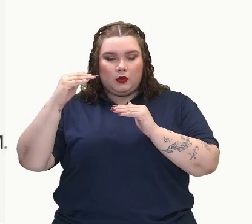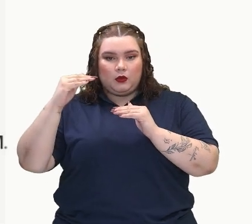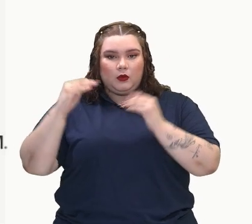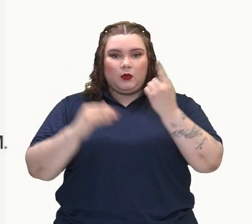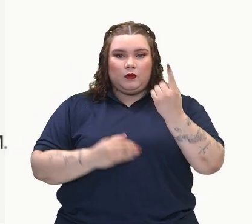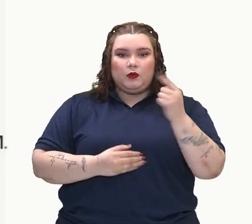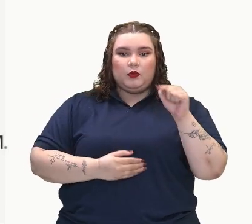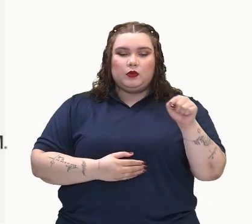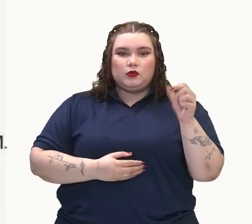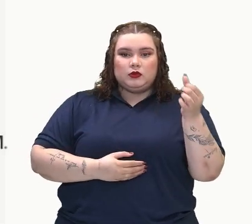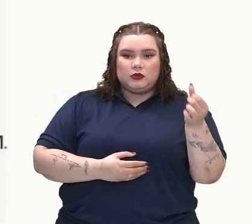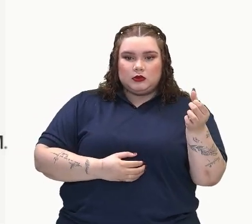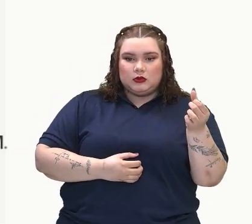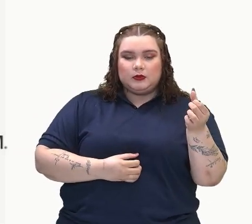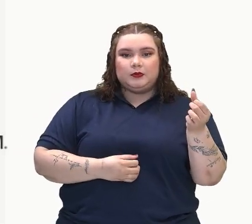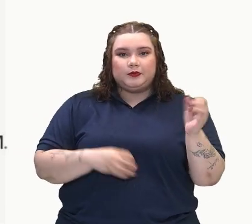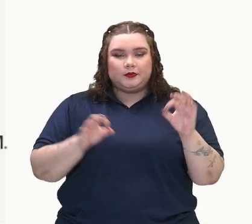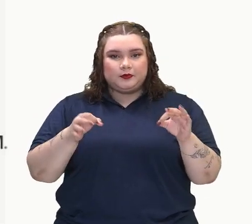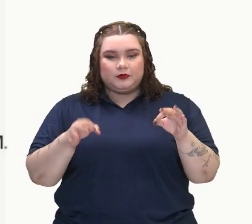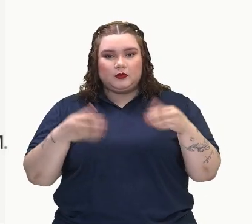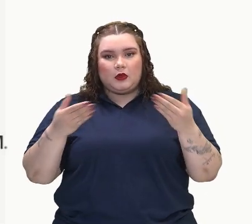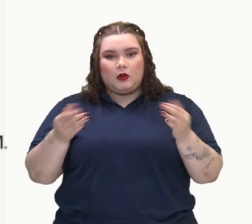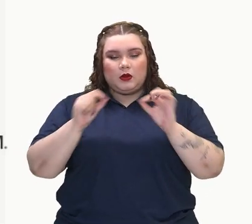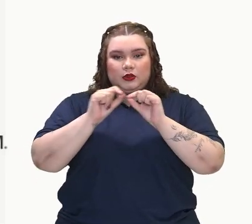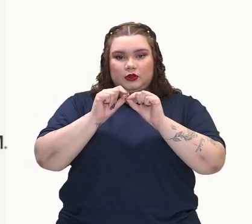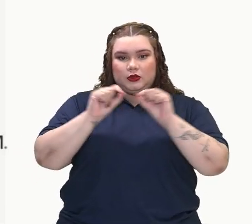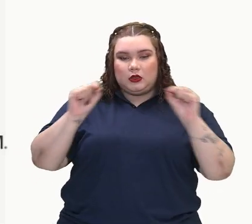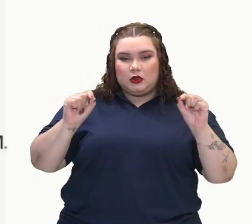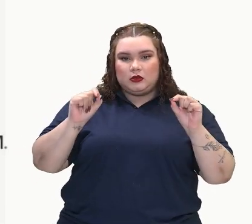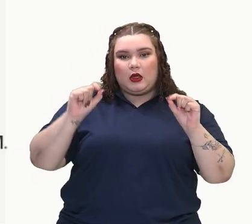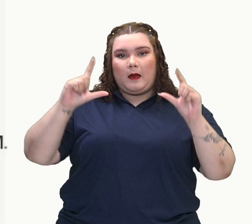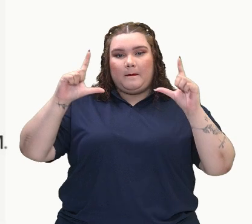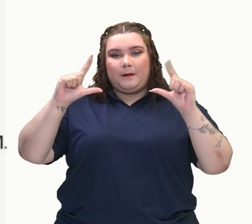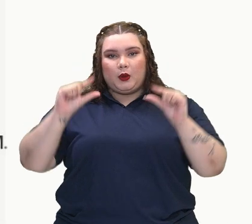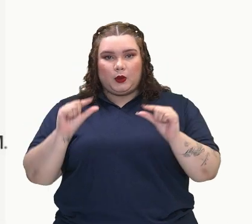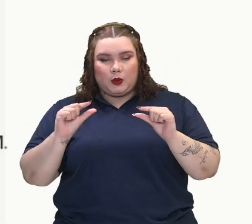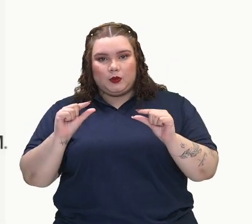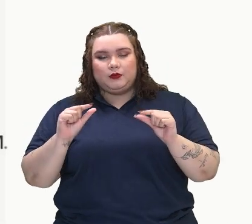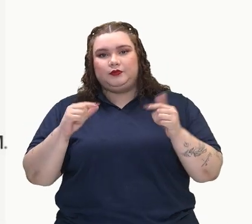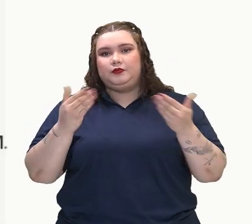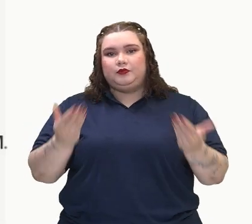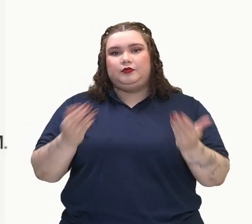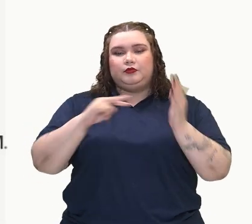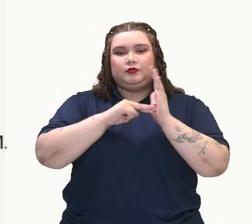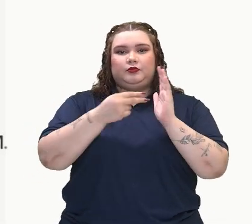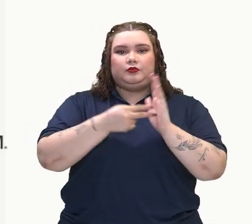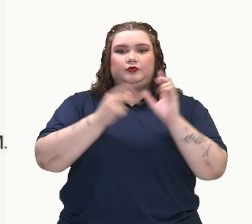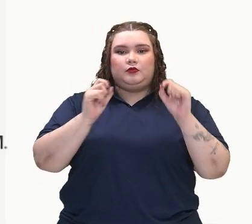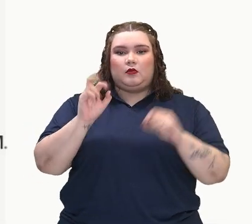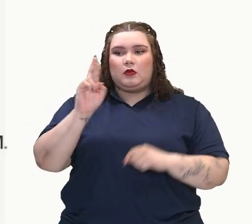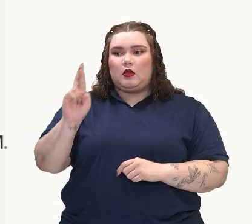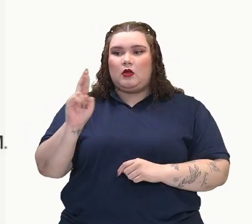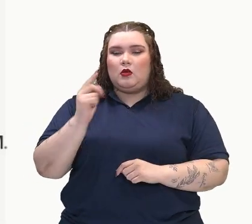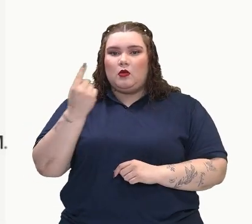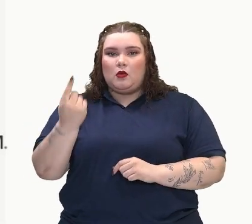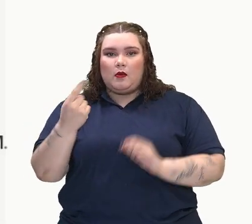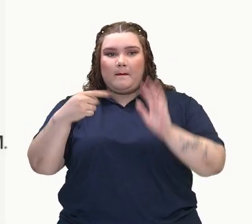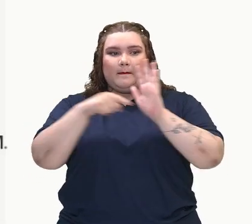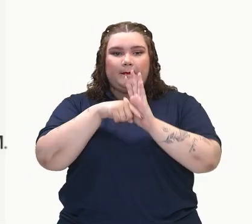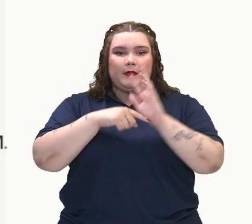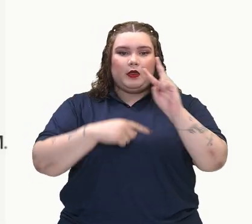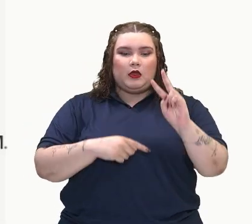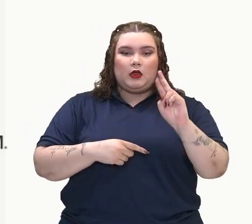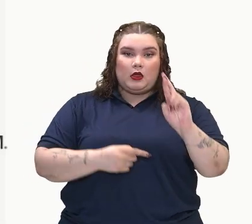que 1,6, né? A distância é menor no caso aqui. Nós poderemos dizer que R1 menos R2 é maior que